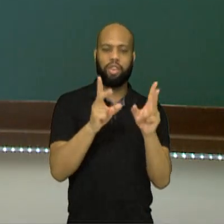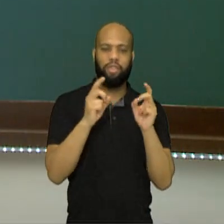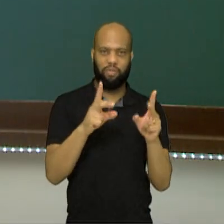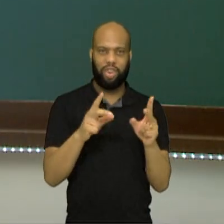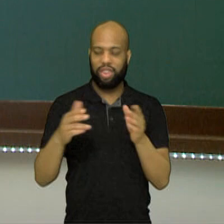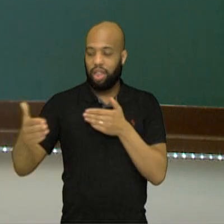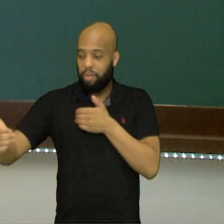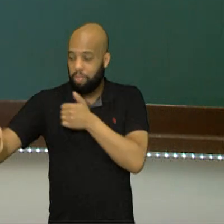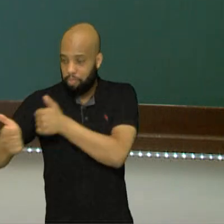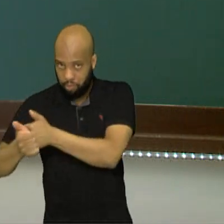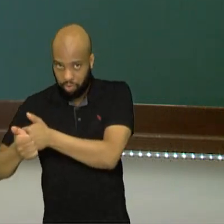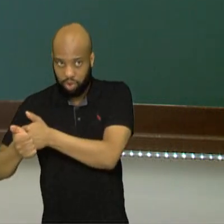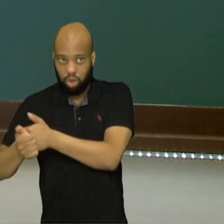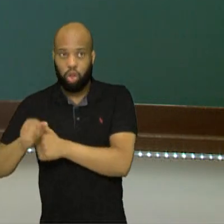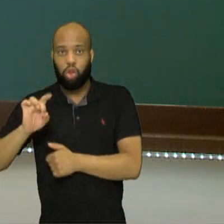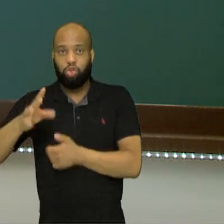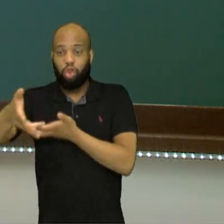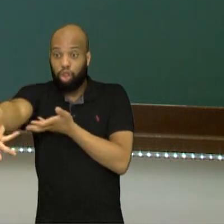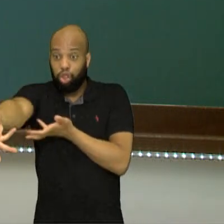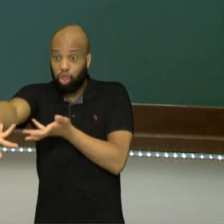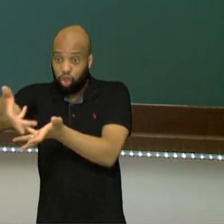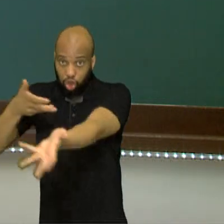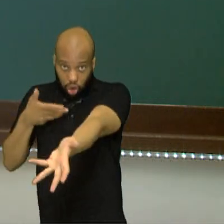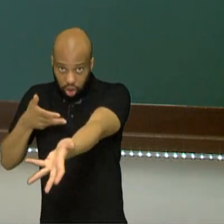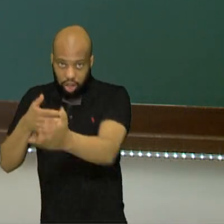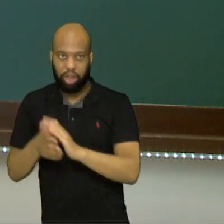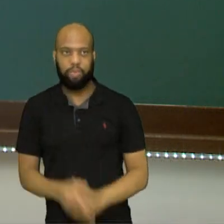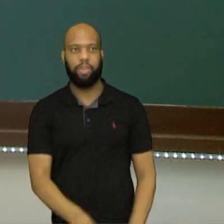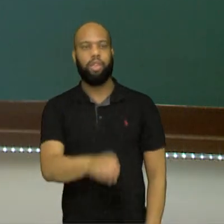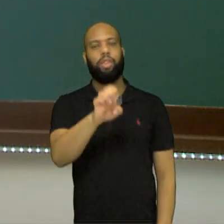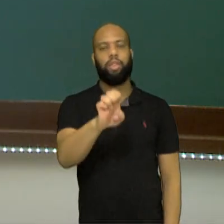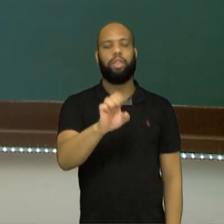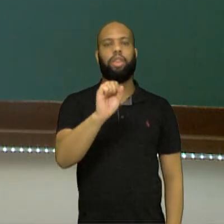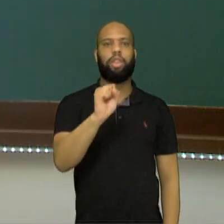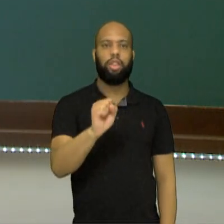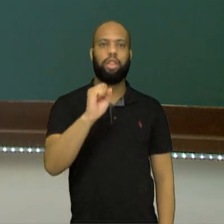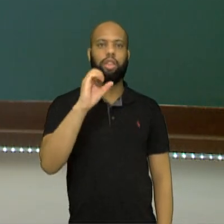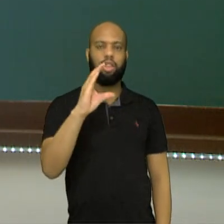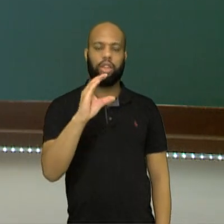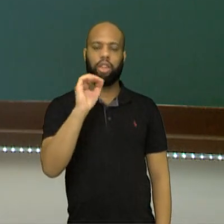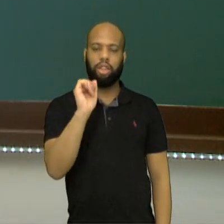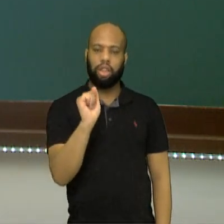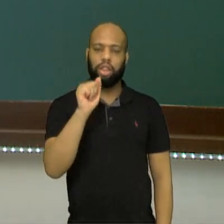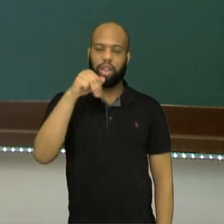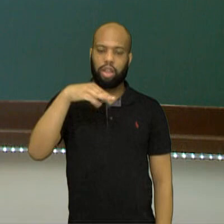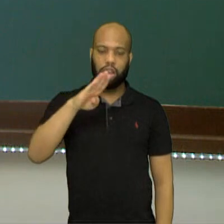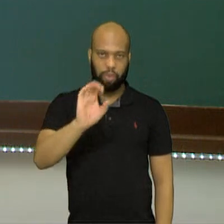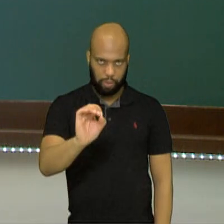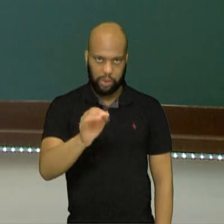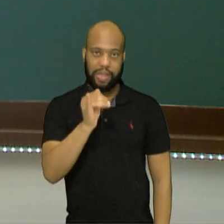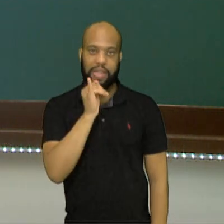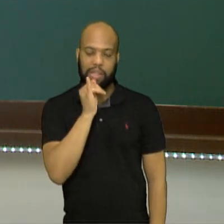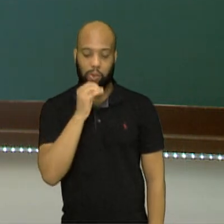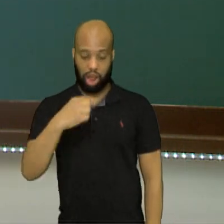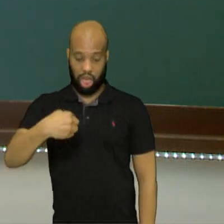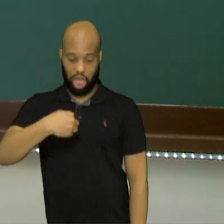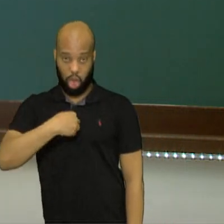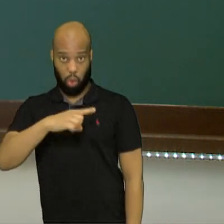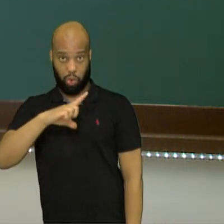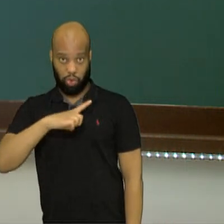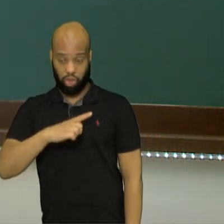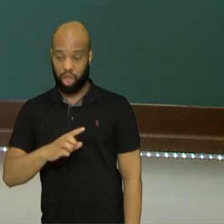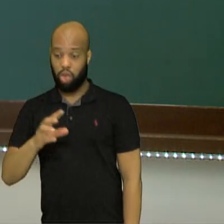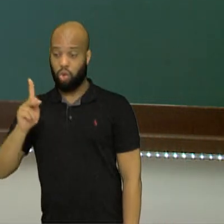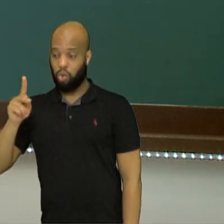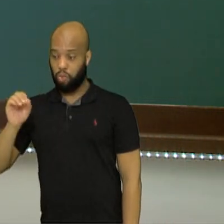distâncias, como na base do escambo. O que é o escambo, pessoal? A troca, né? Ou seja, eu tenho trigo, você tem